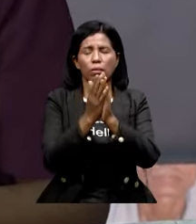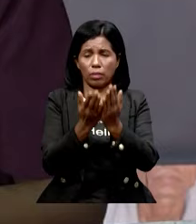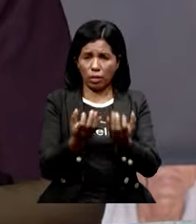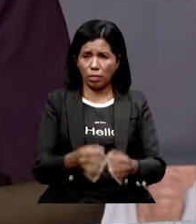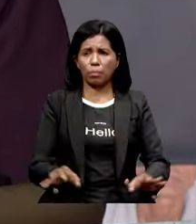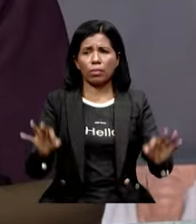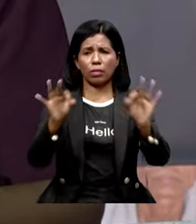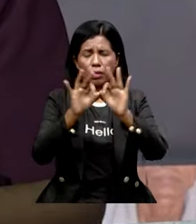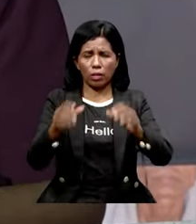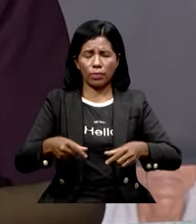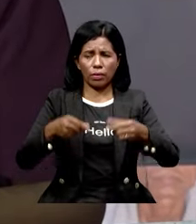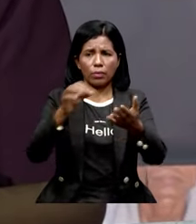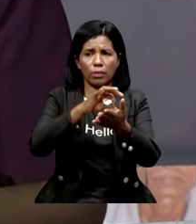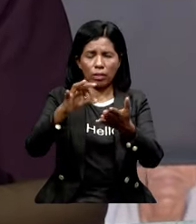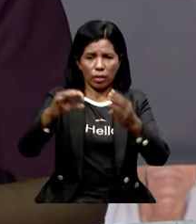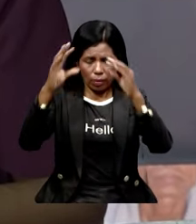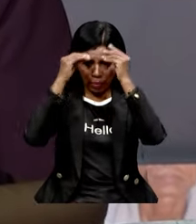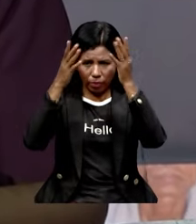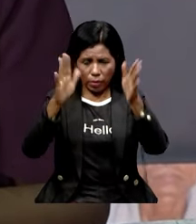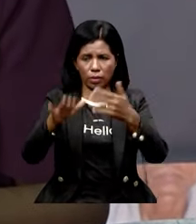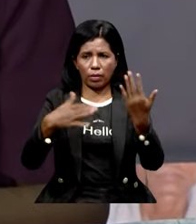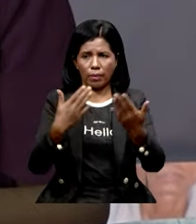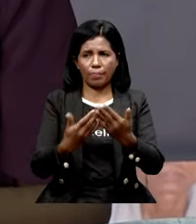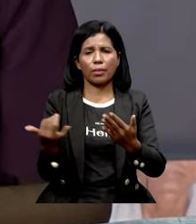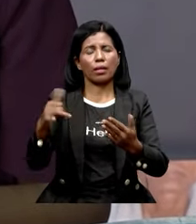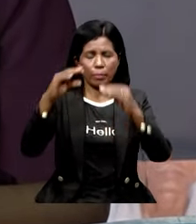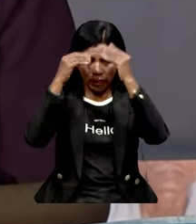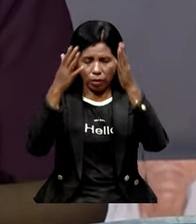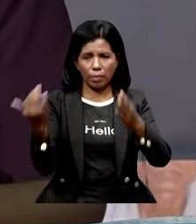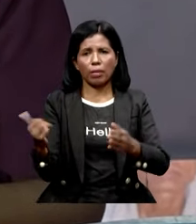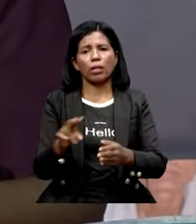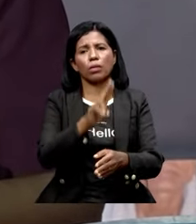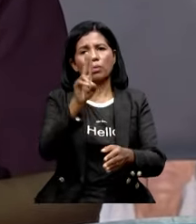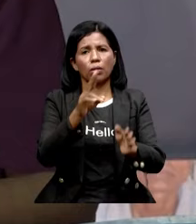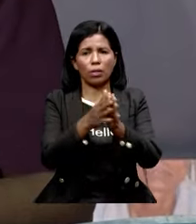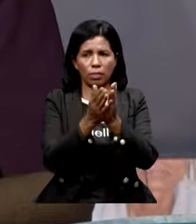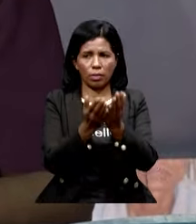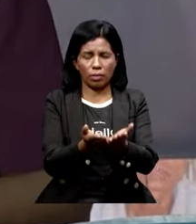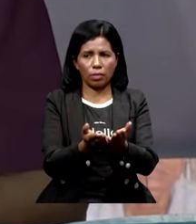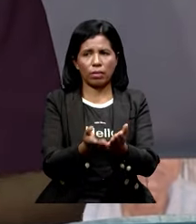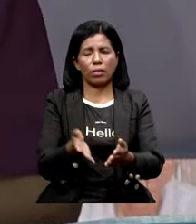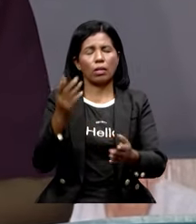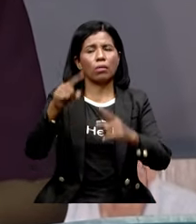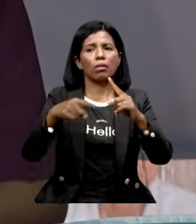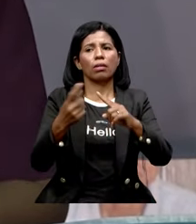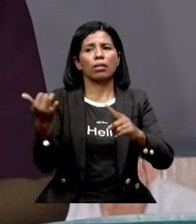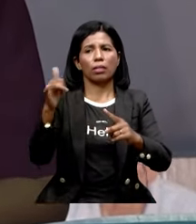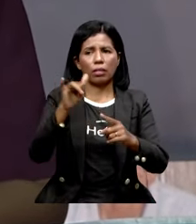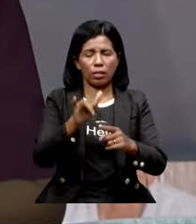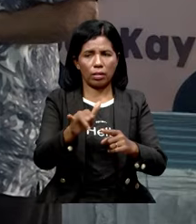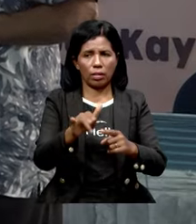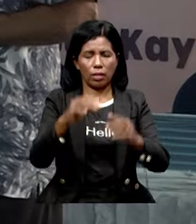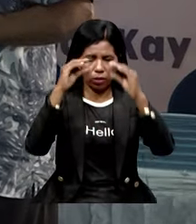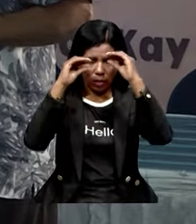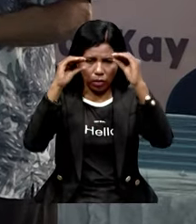importante, se for a formação dos professores Sira, e a tu né, professores Sira, bem usar um livro, né, e a Ira Sira, a